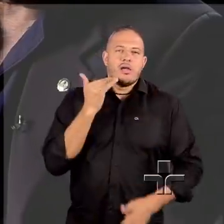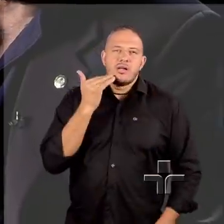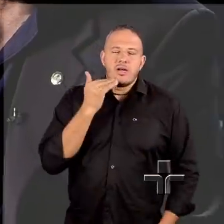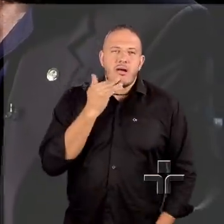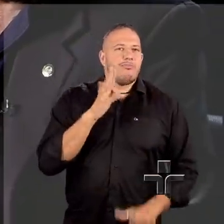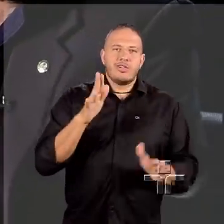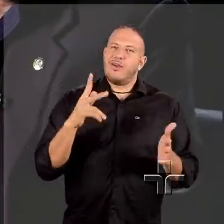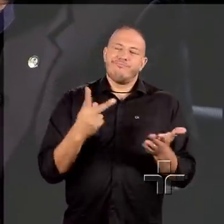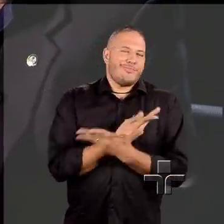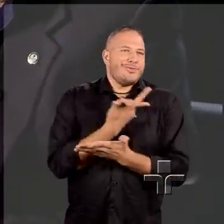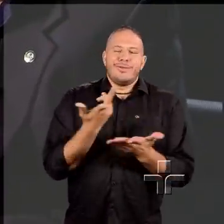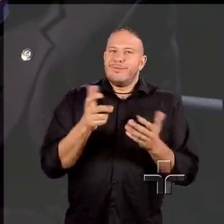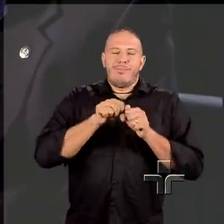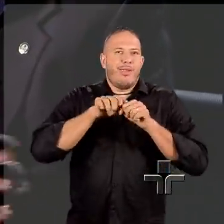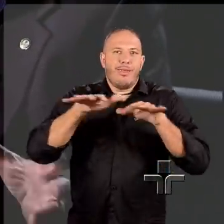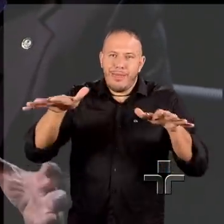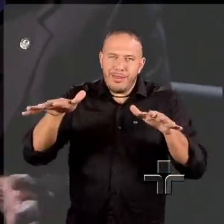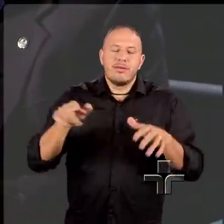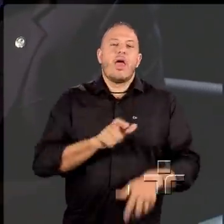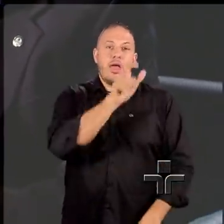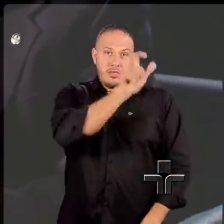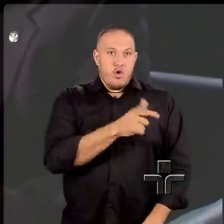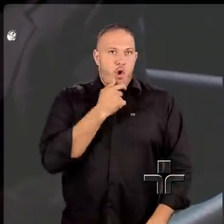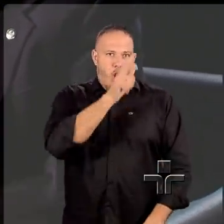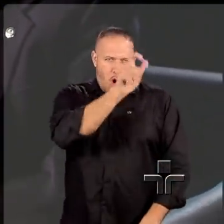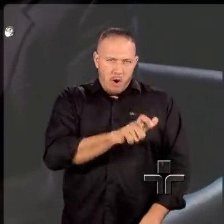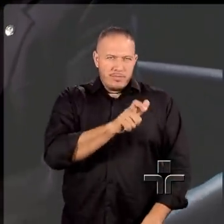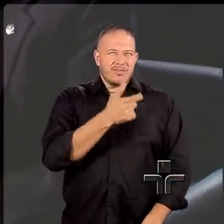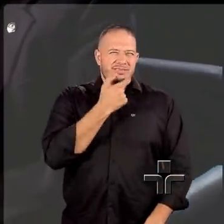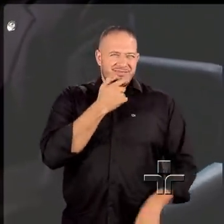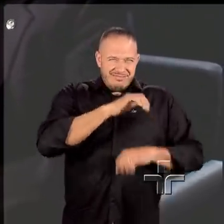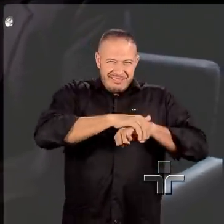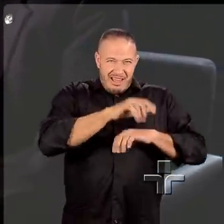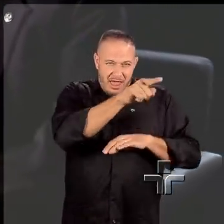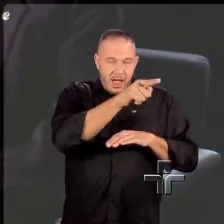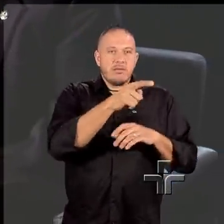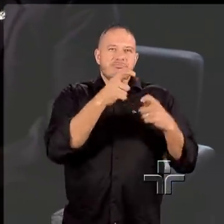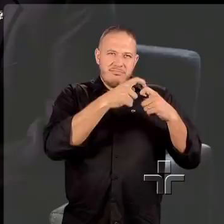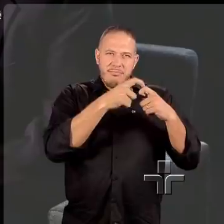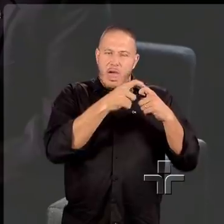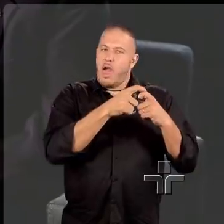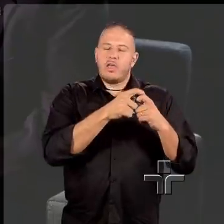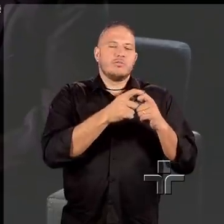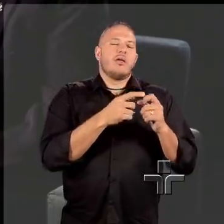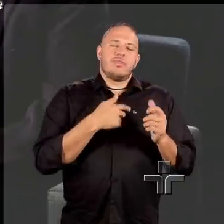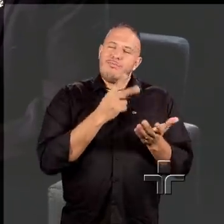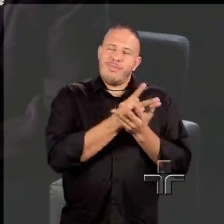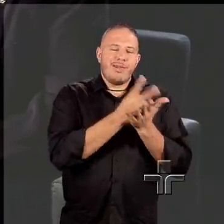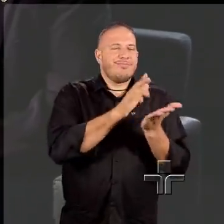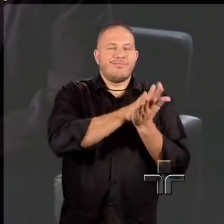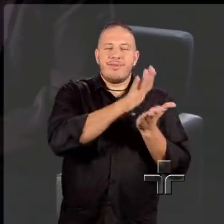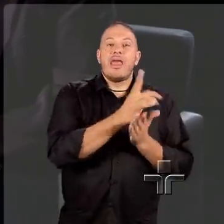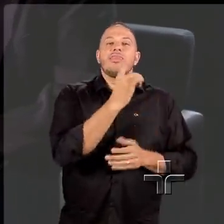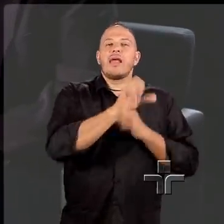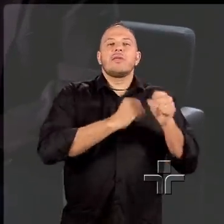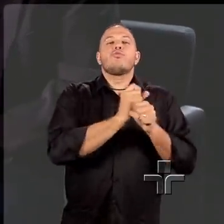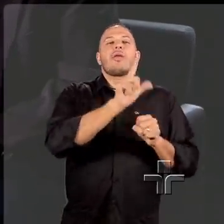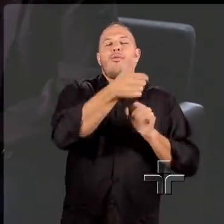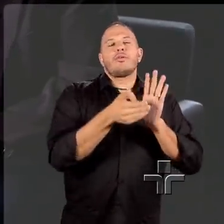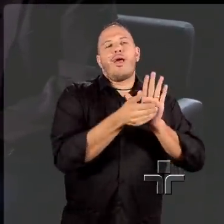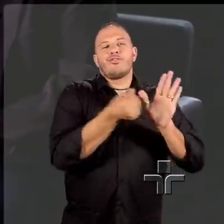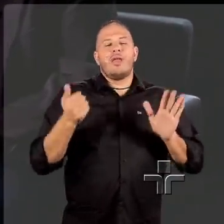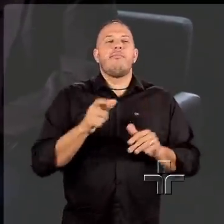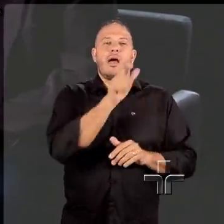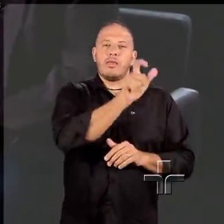estava feito. Bom, o Wakefield perdeu. O trabalho foi retirado da mesma revista Lancet 10 anos depois e